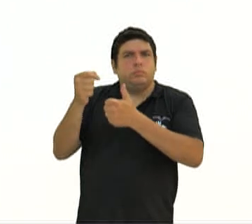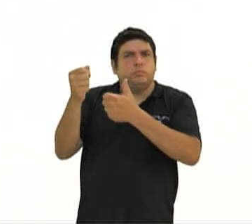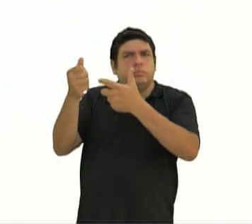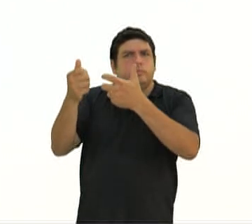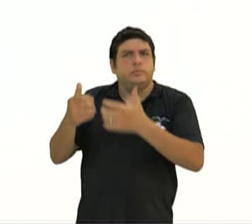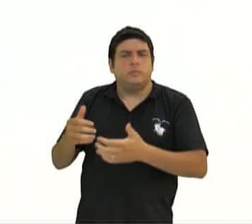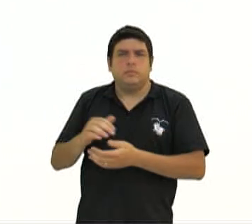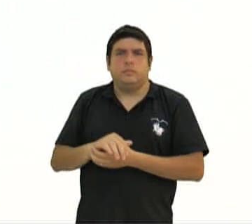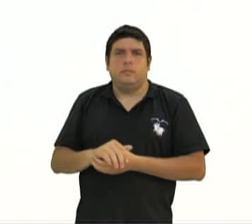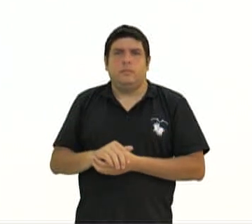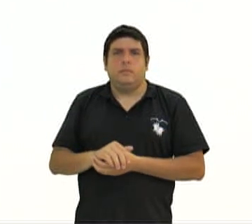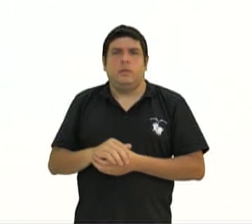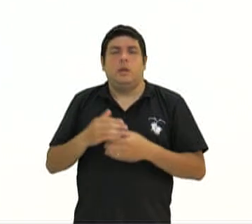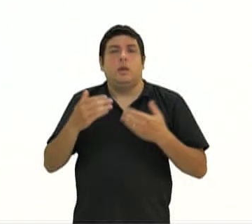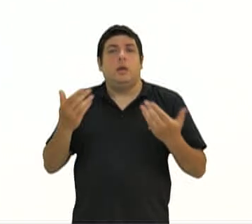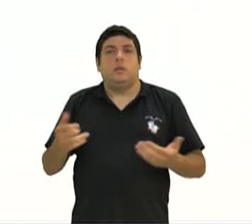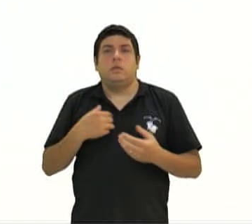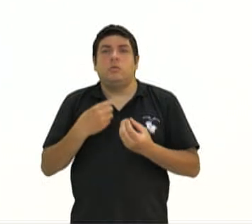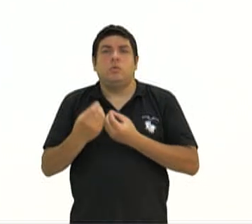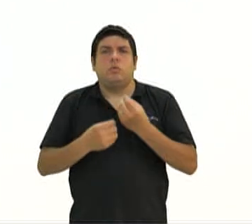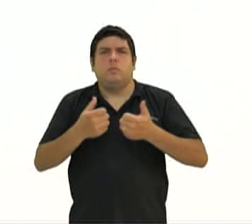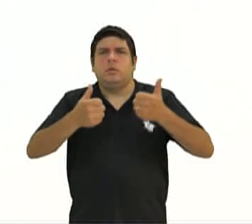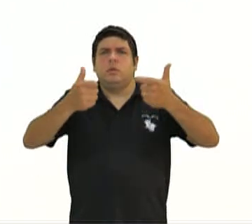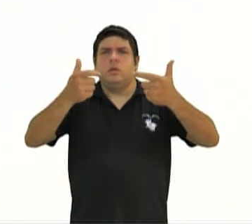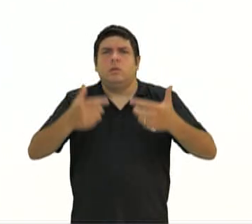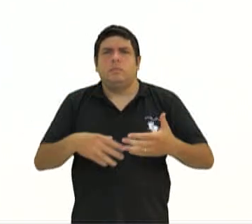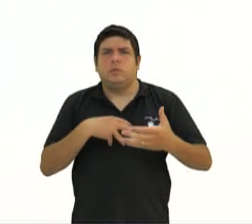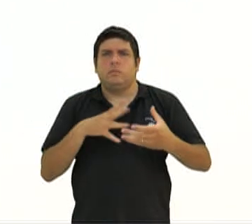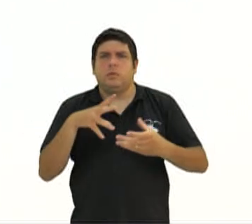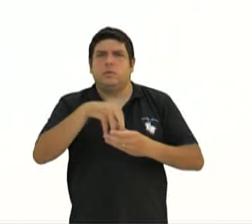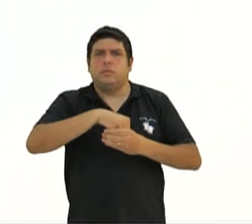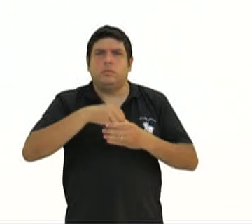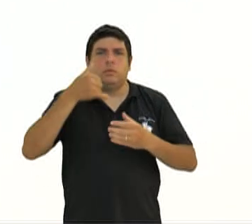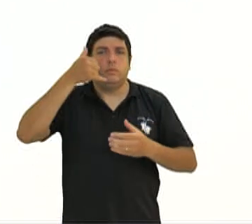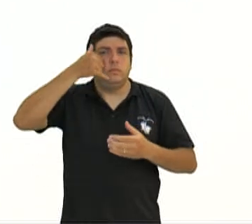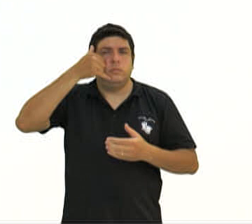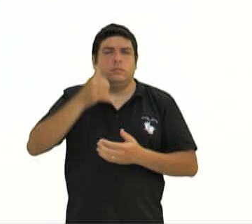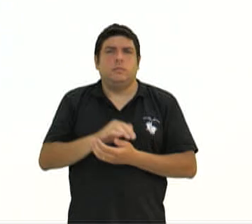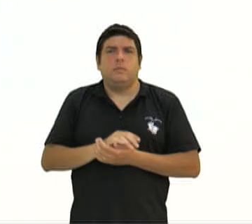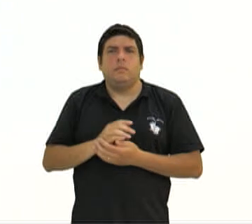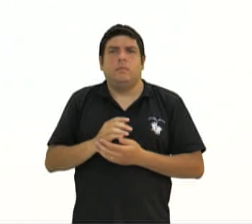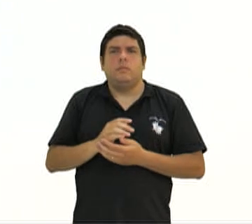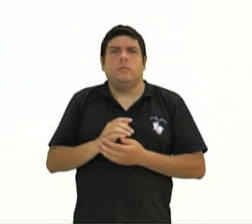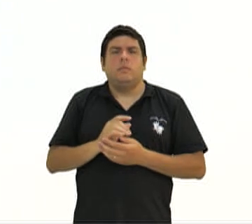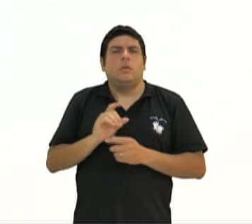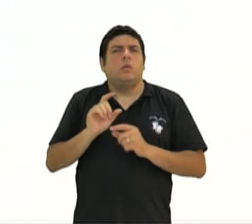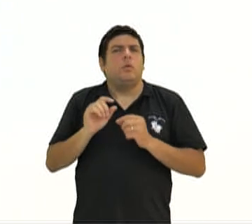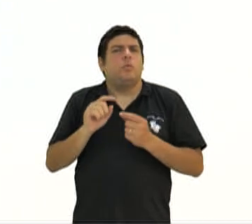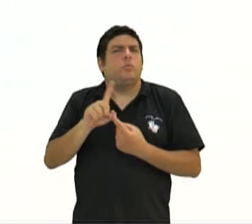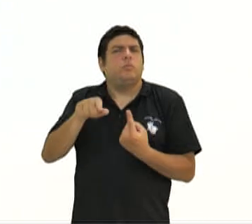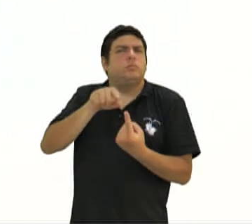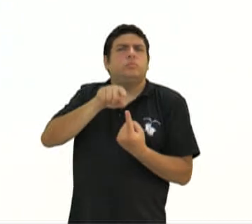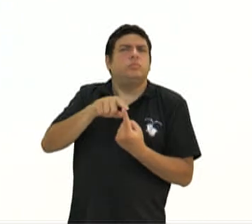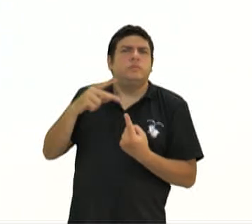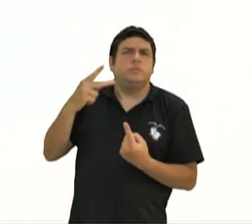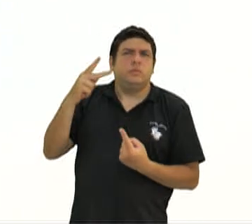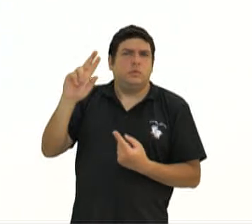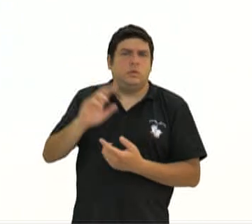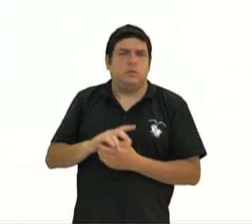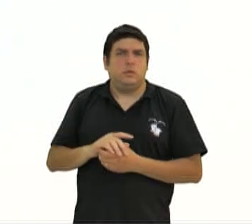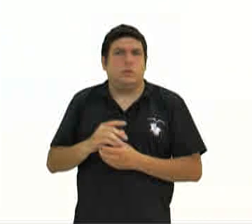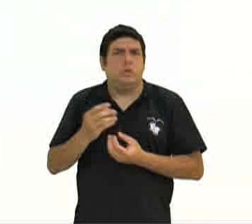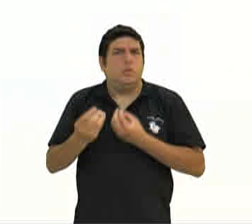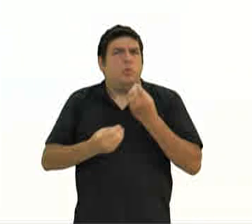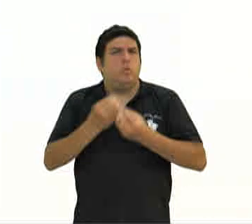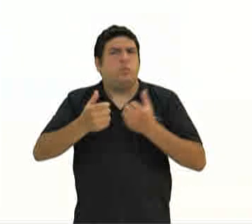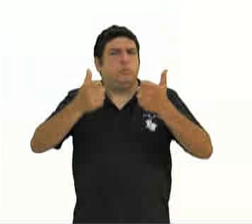maneira como ele está descrevendo todos esses recursos e acessórios do celular. O que ele pretende com essa descrição? Como que ele